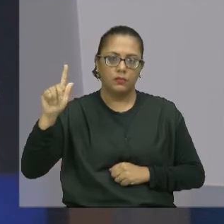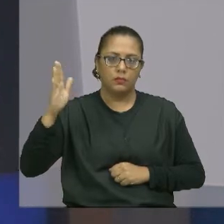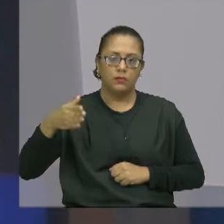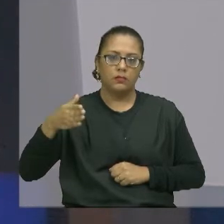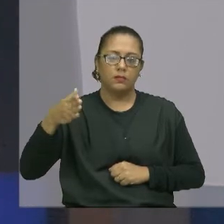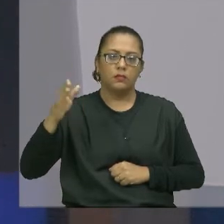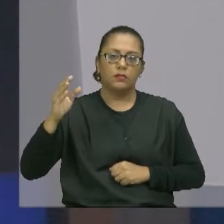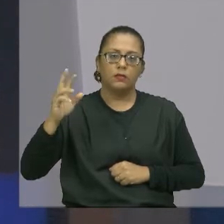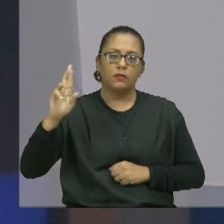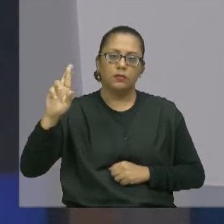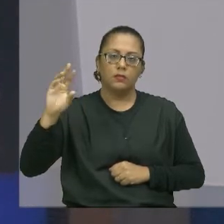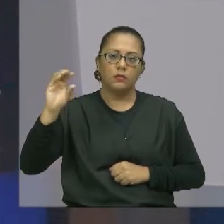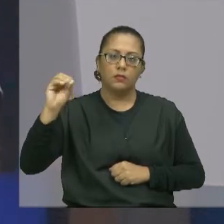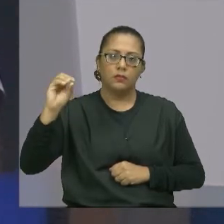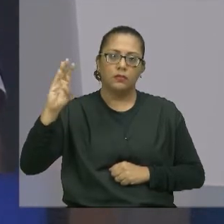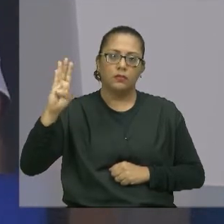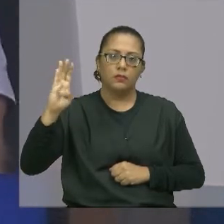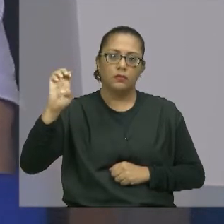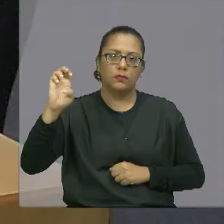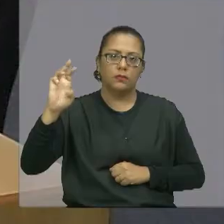vereador Robertinho da Padaria.